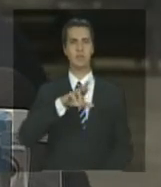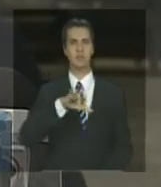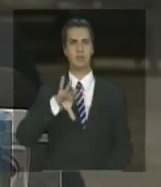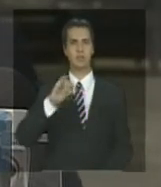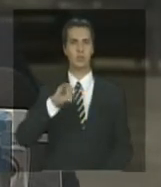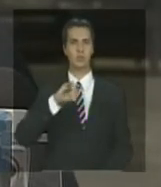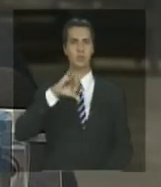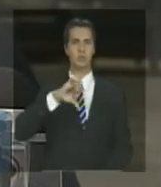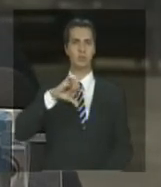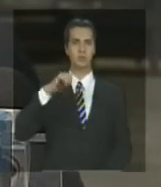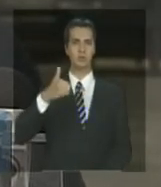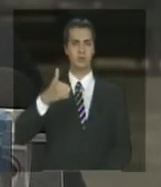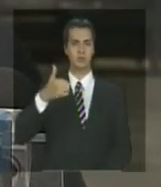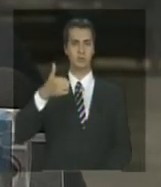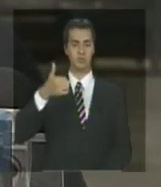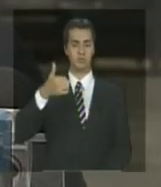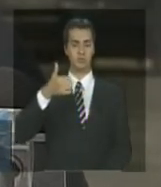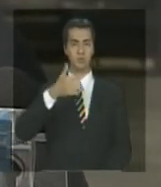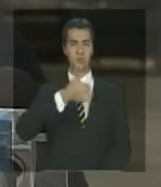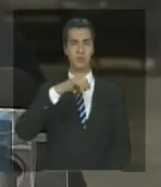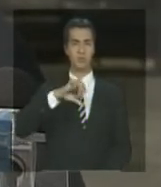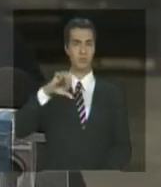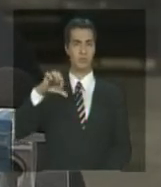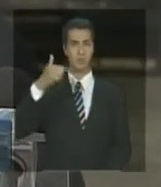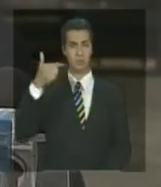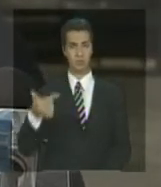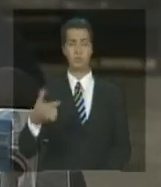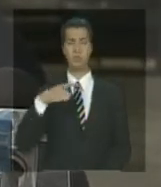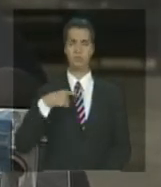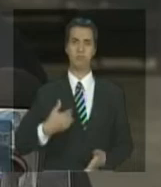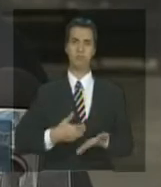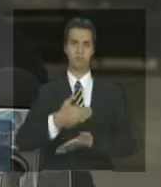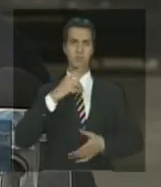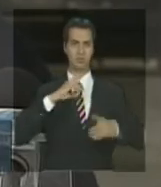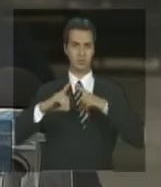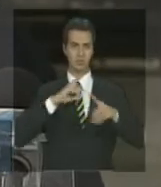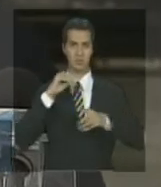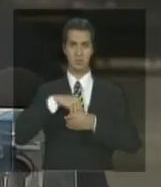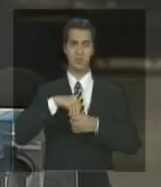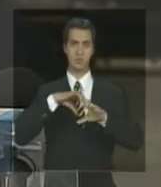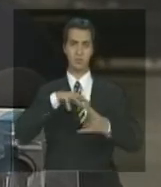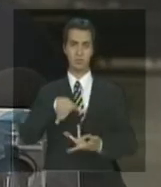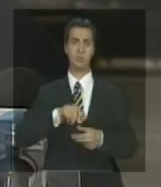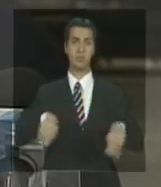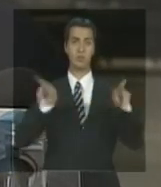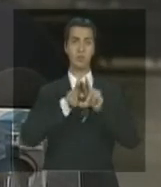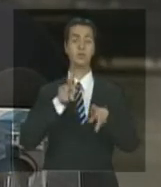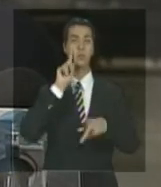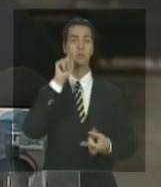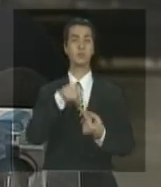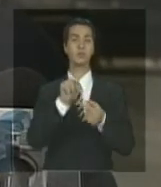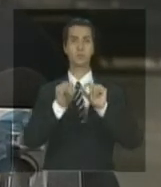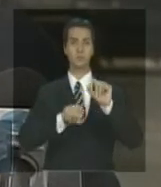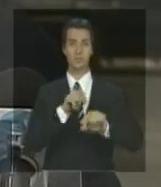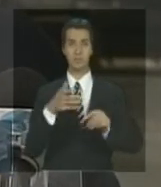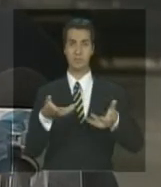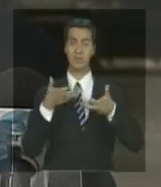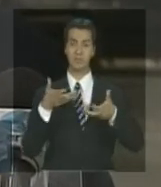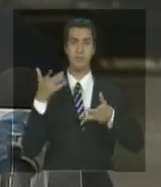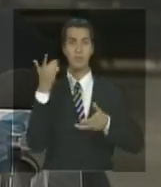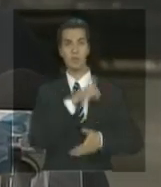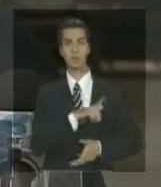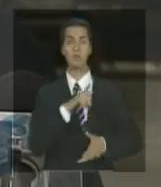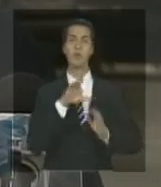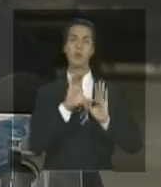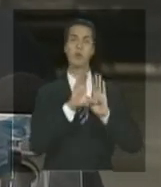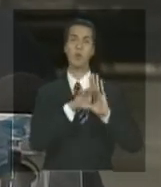conjunto de debates e discussões que ao longo dos anos nós tivemos no âmbito das Nações Unidas, que teve como objetivo fechar a Convenção de